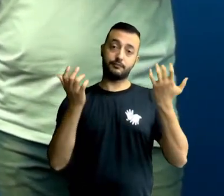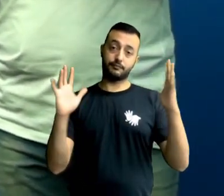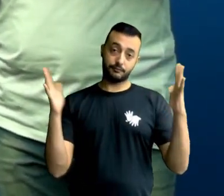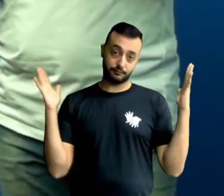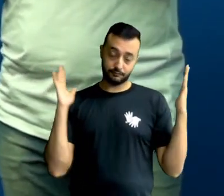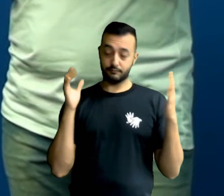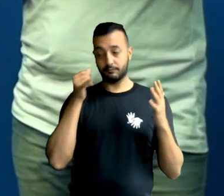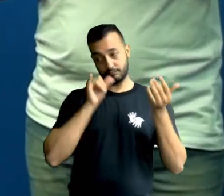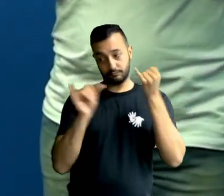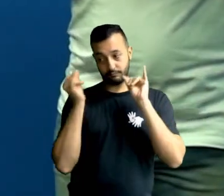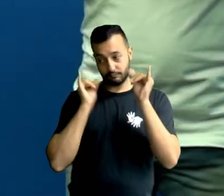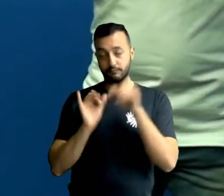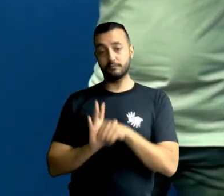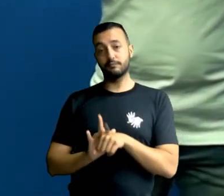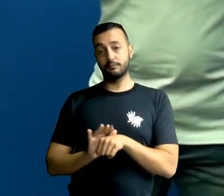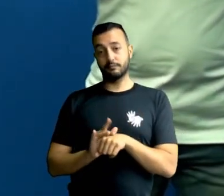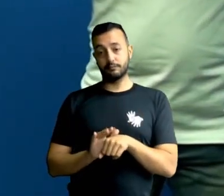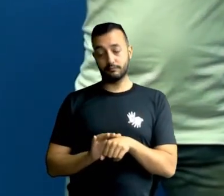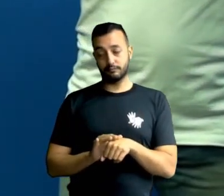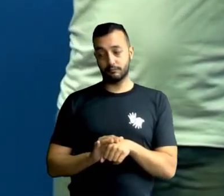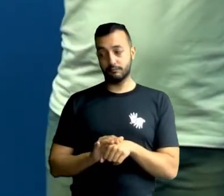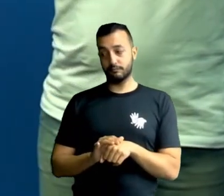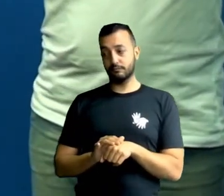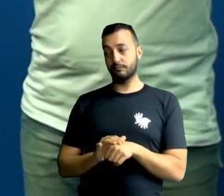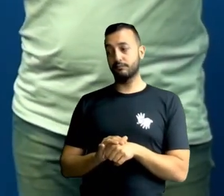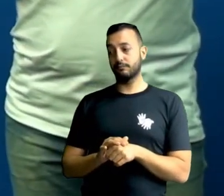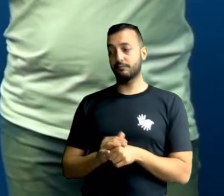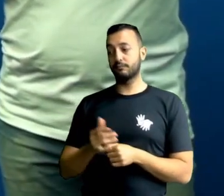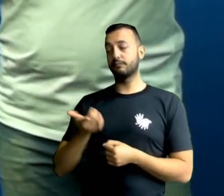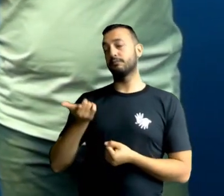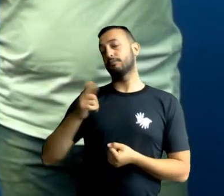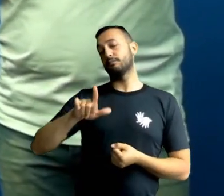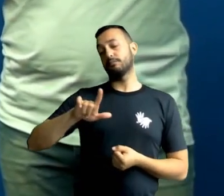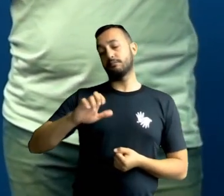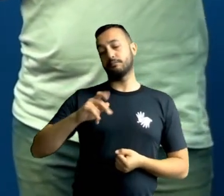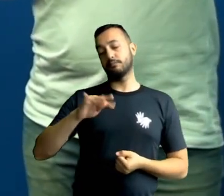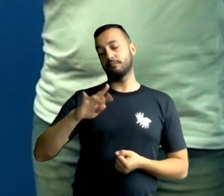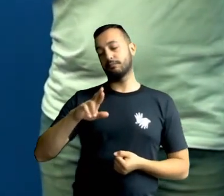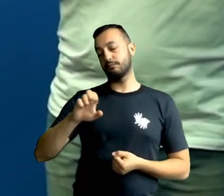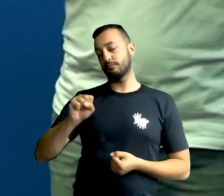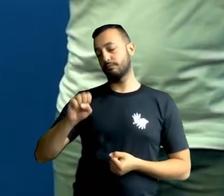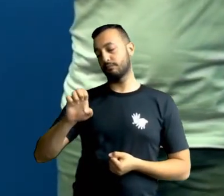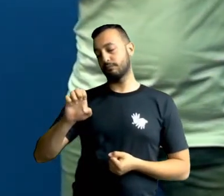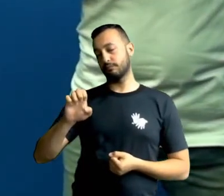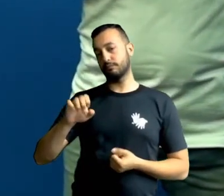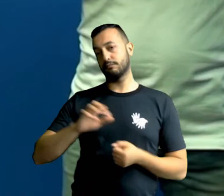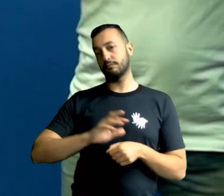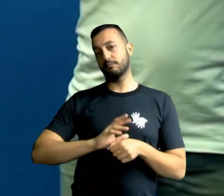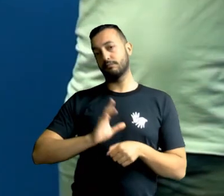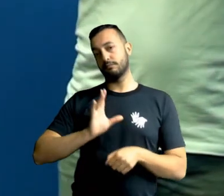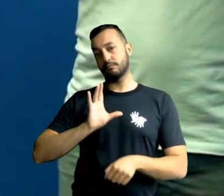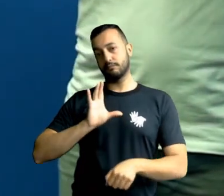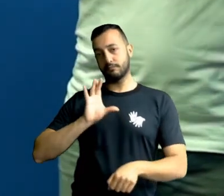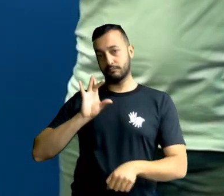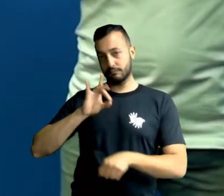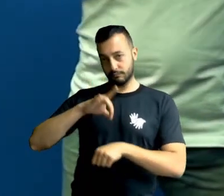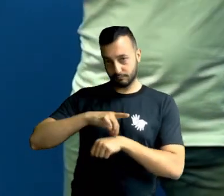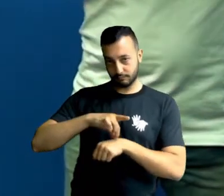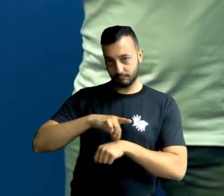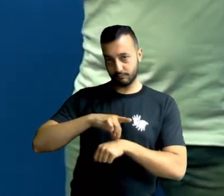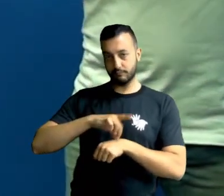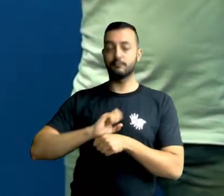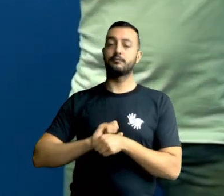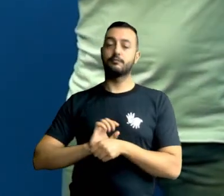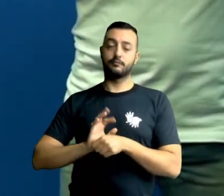A vigilância ambiental, ela combate doenças como a leptospirose, como a dengue, diversas doenças